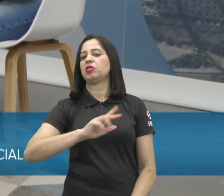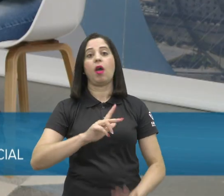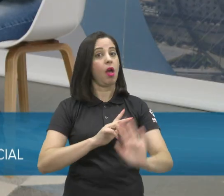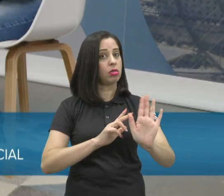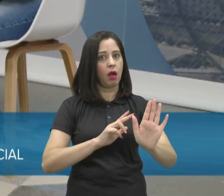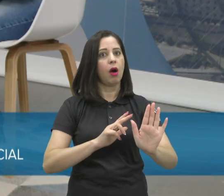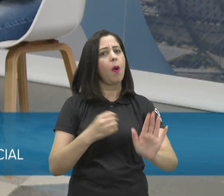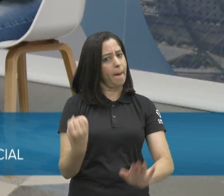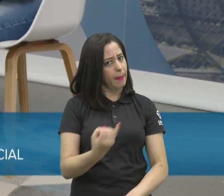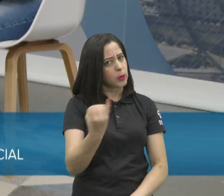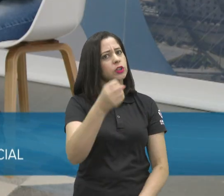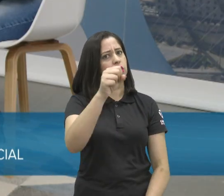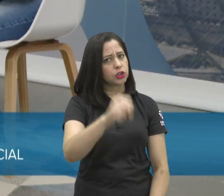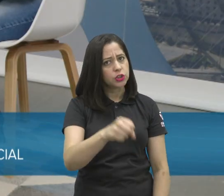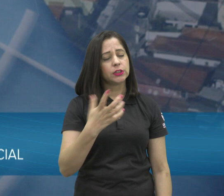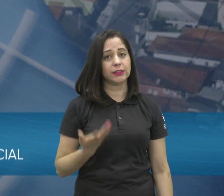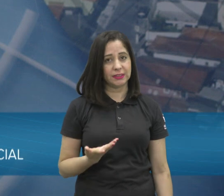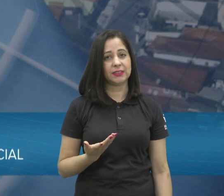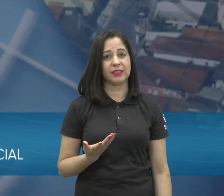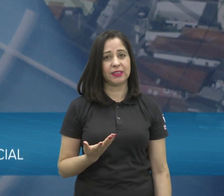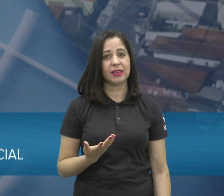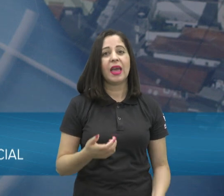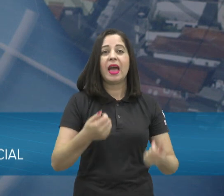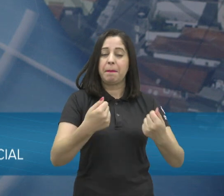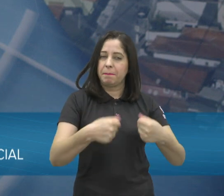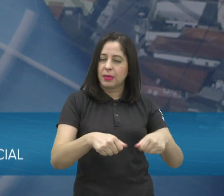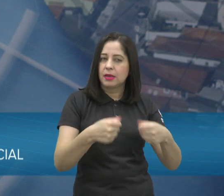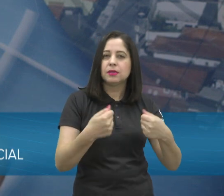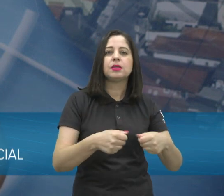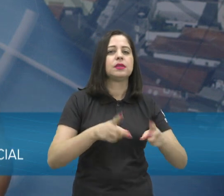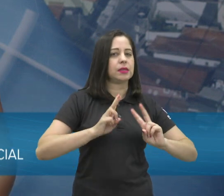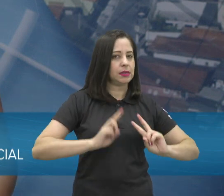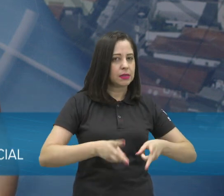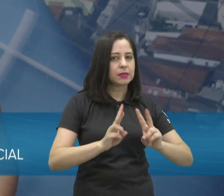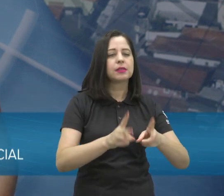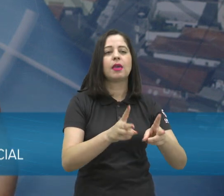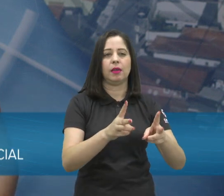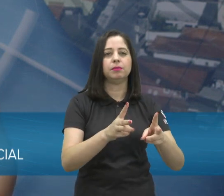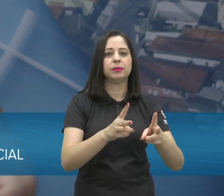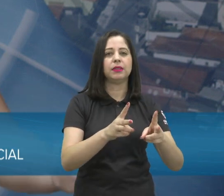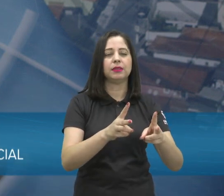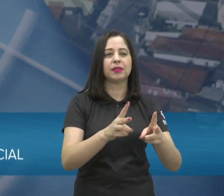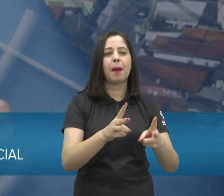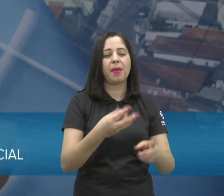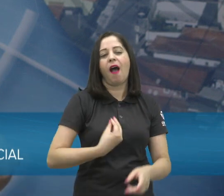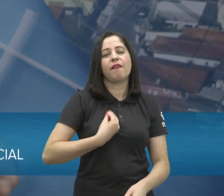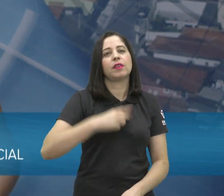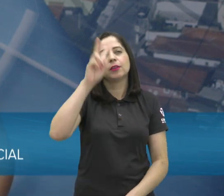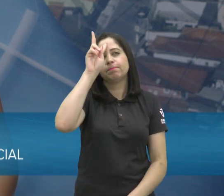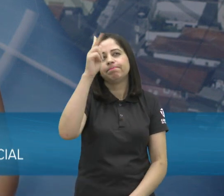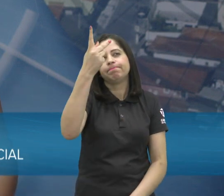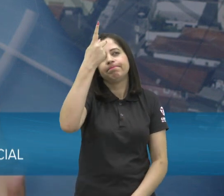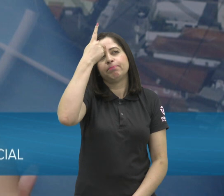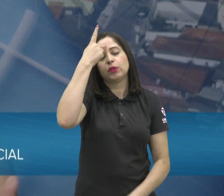coisas precisam ser levadas em conta, Se revista uma série de fatores, mas realmente muda bastante, essa percepção que a